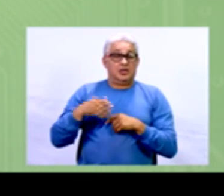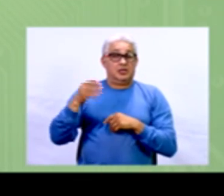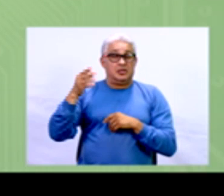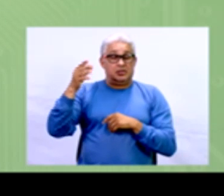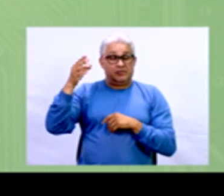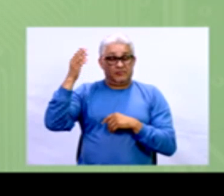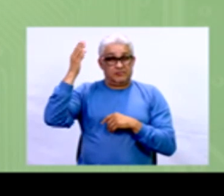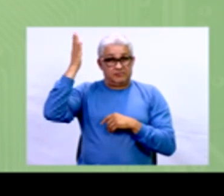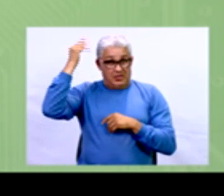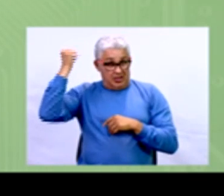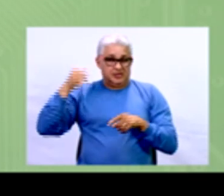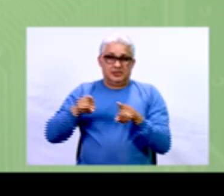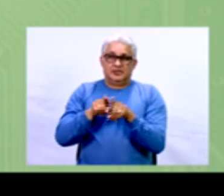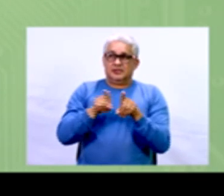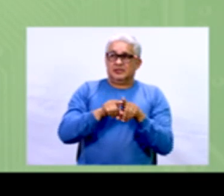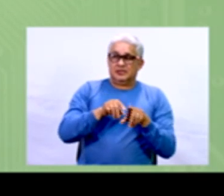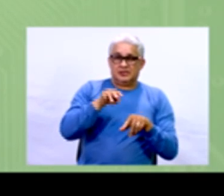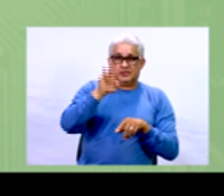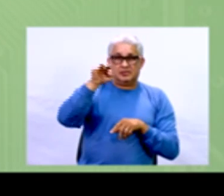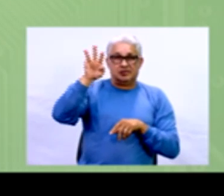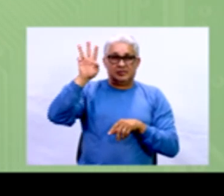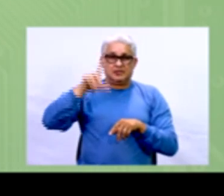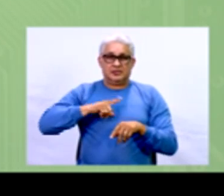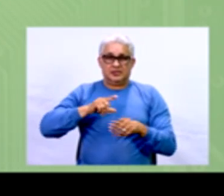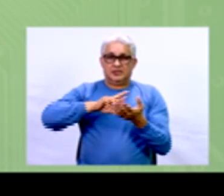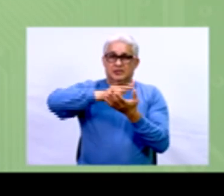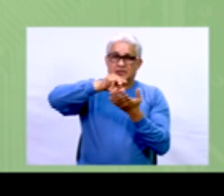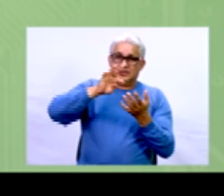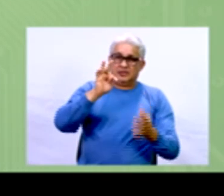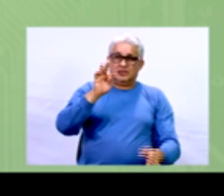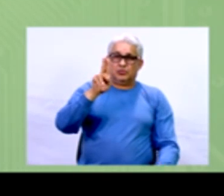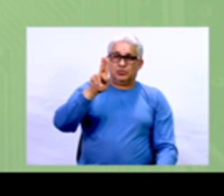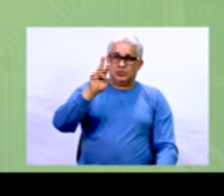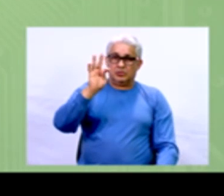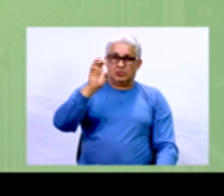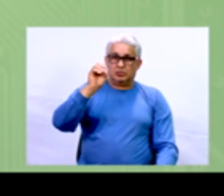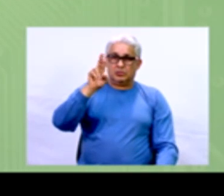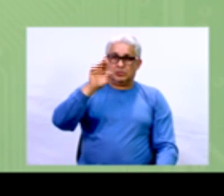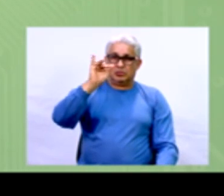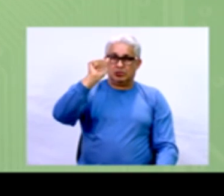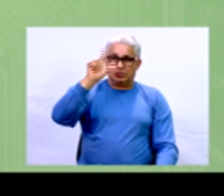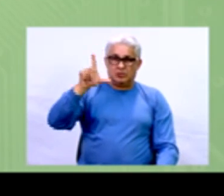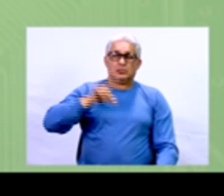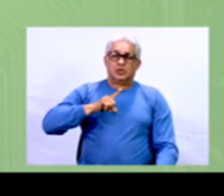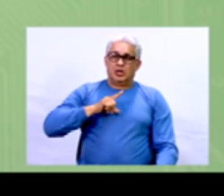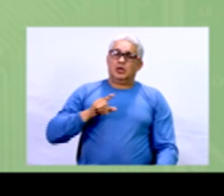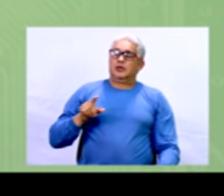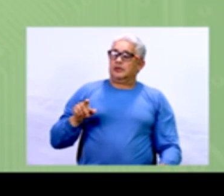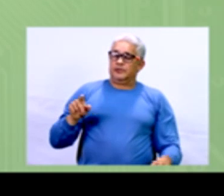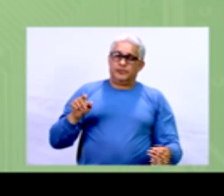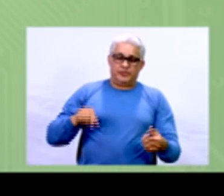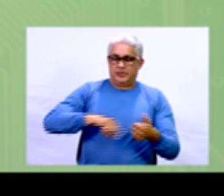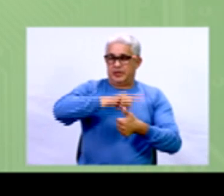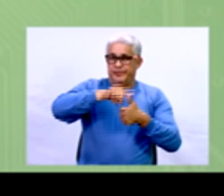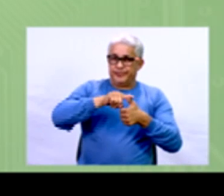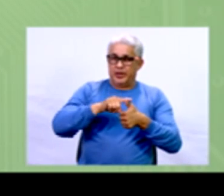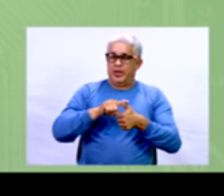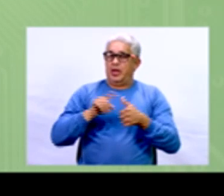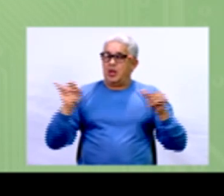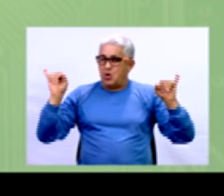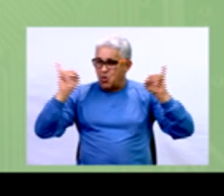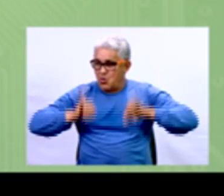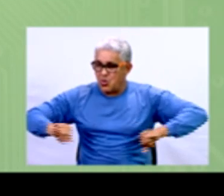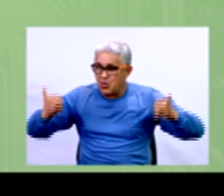esses sites com tutoriais diversos. Então tem tutorial de informática, tem tutorial